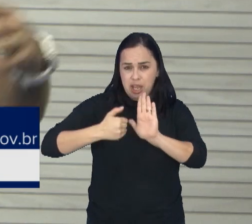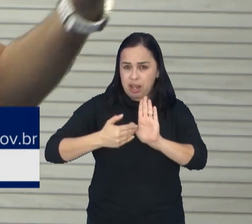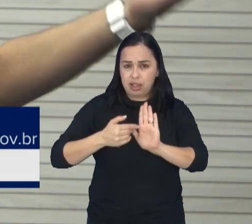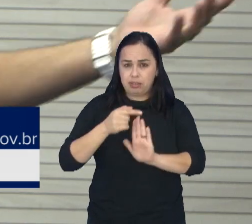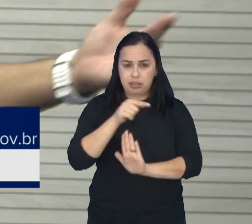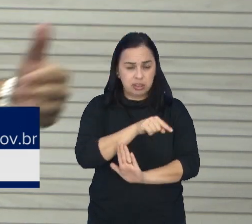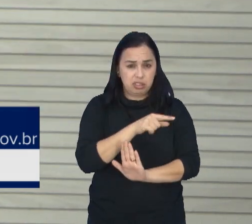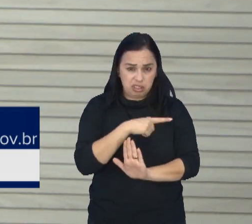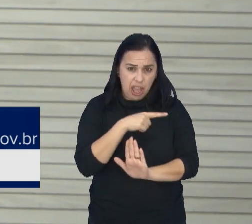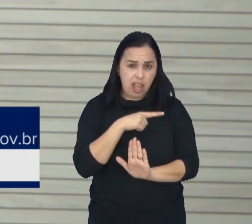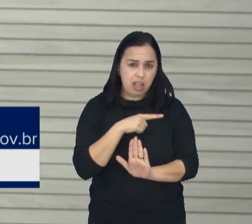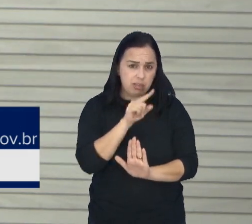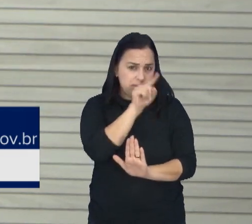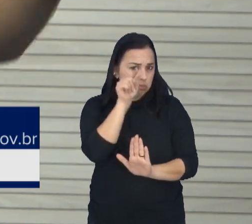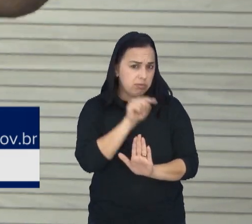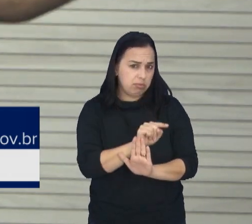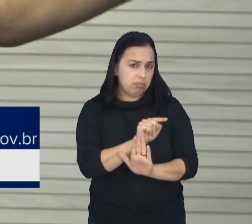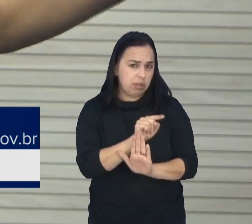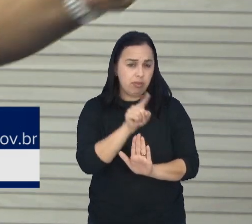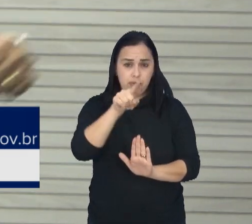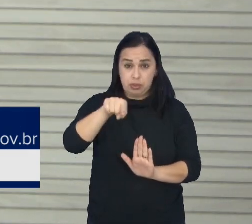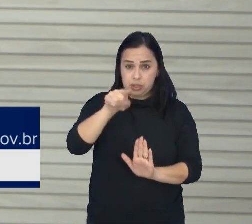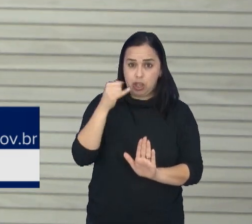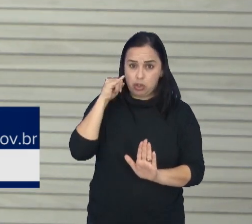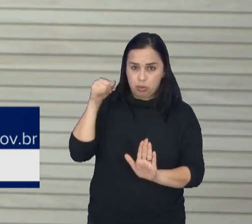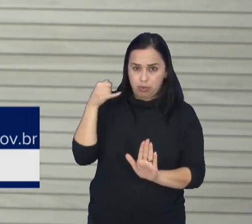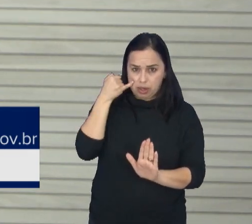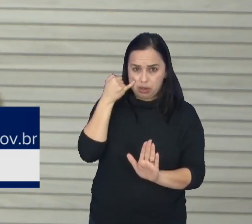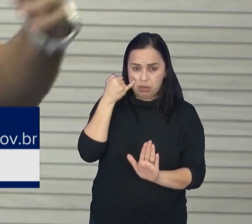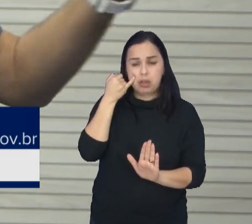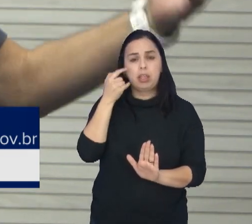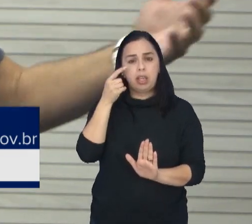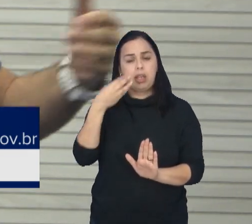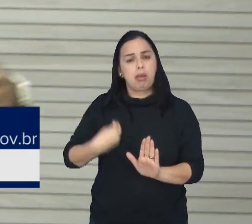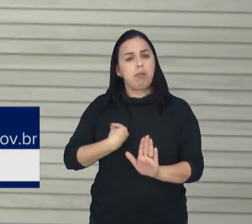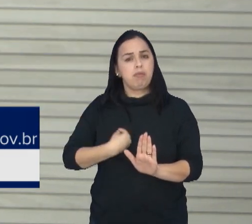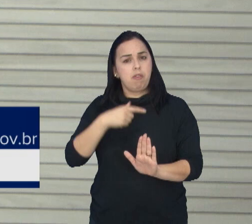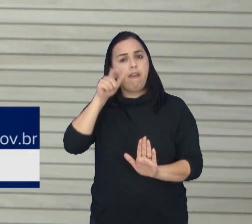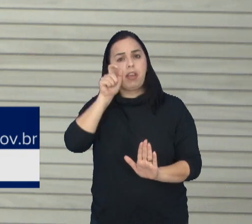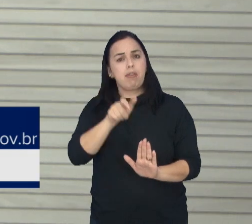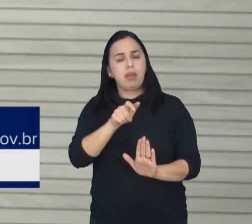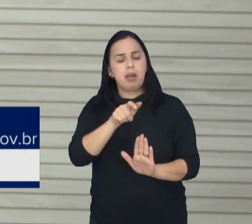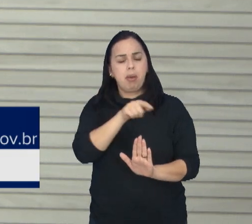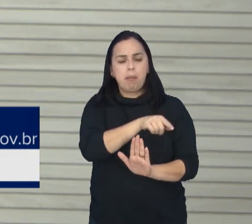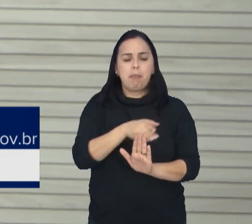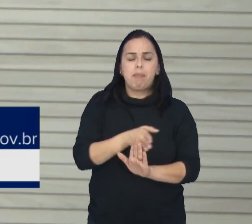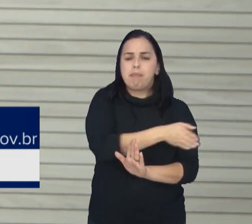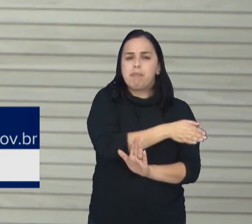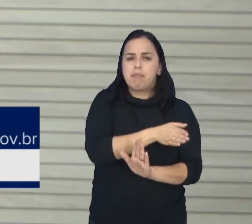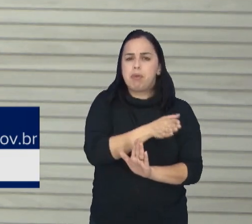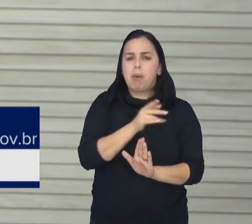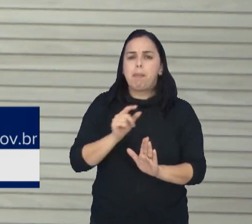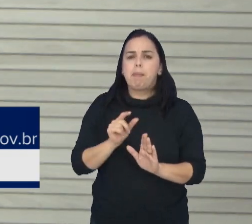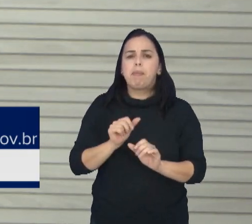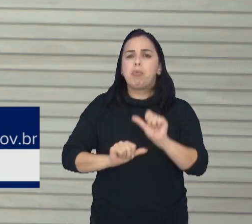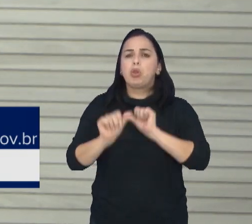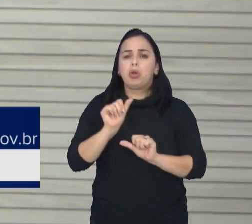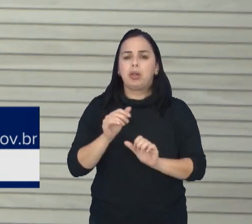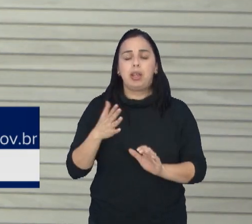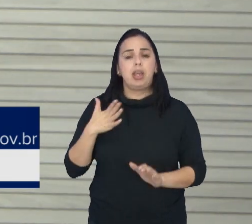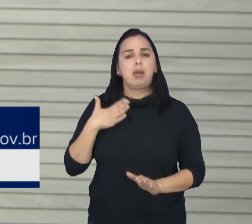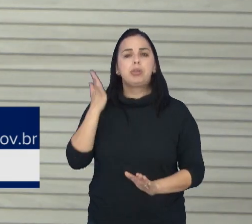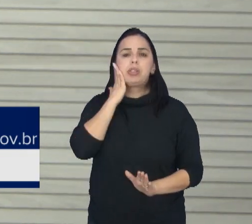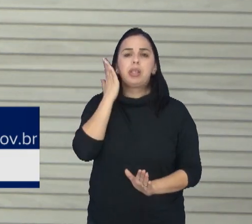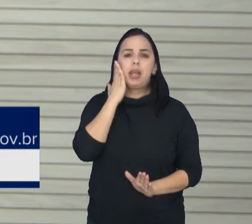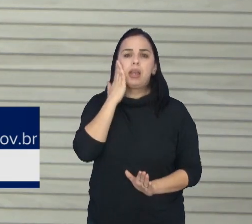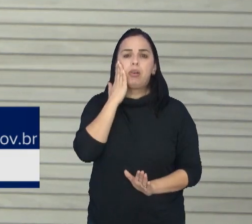lá. Se teve, Juvenil, você que estava aqui, ainda não estava, né, se teve alguma mudança. O que eu sei é que eu assumi uma